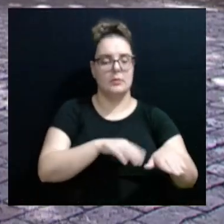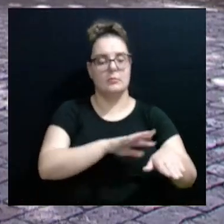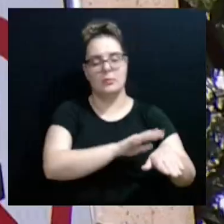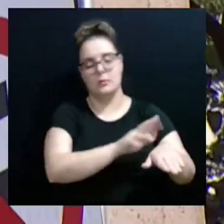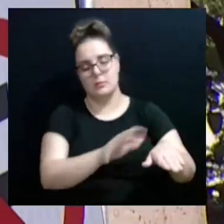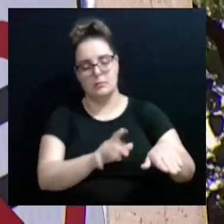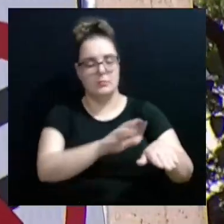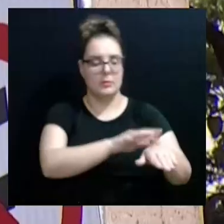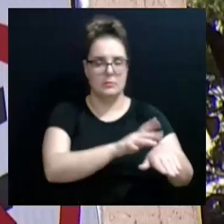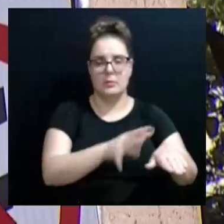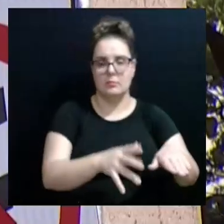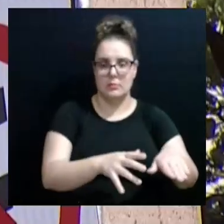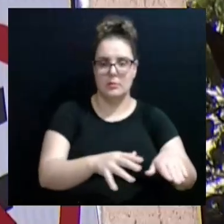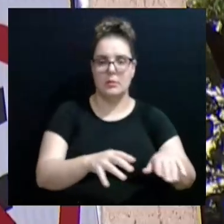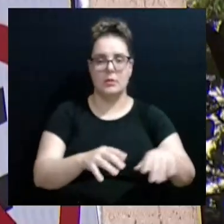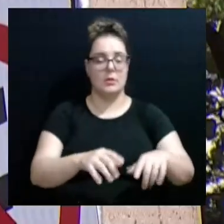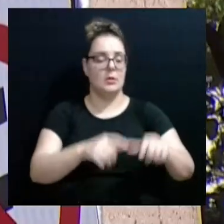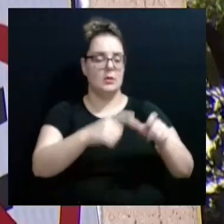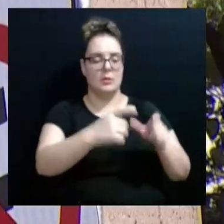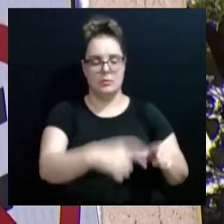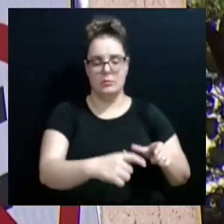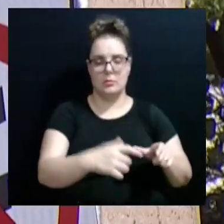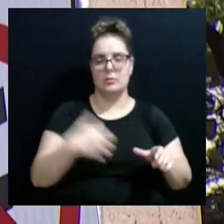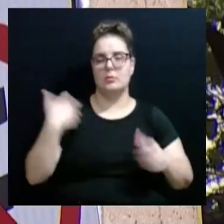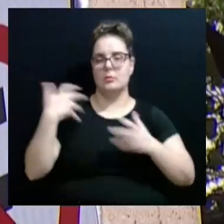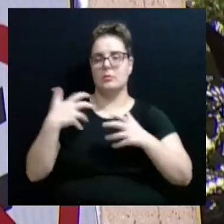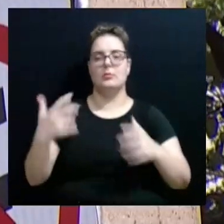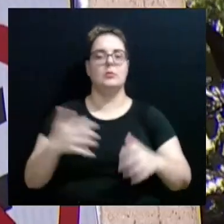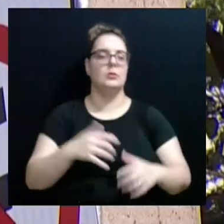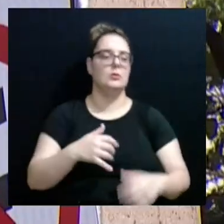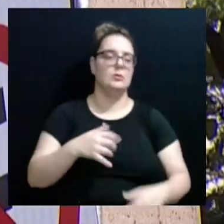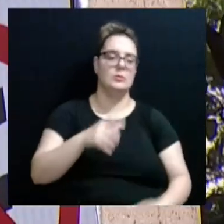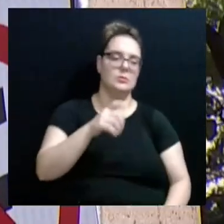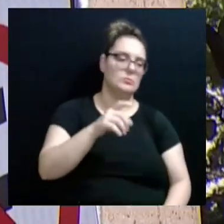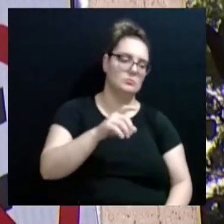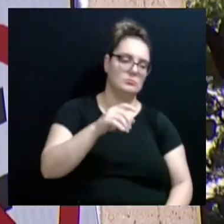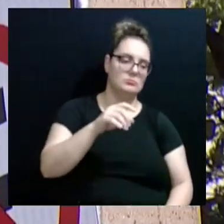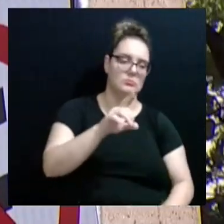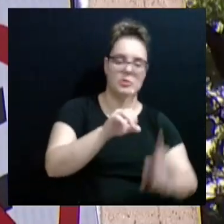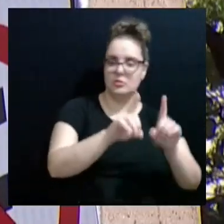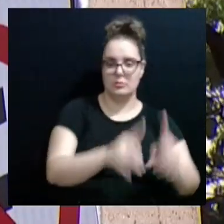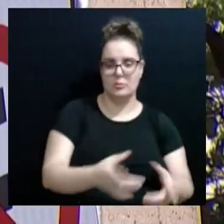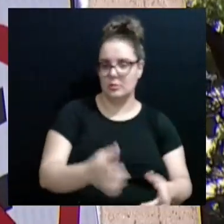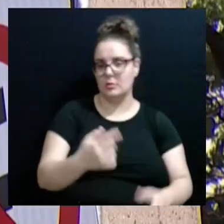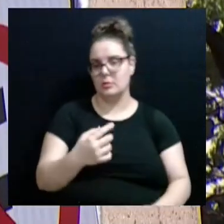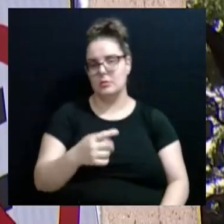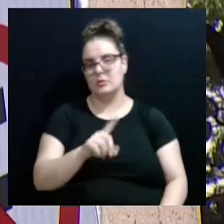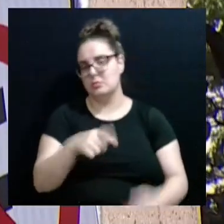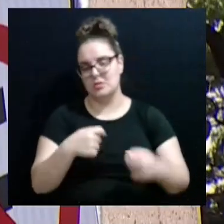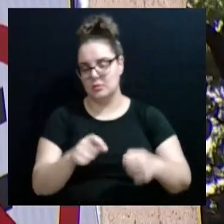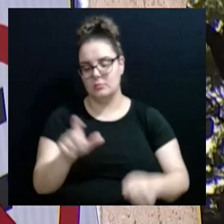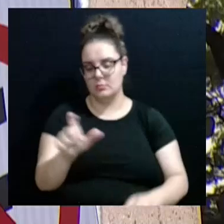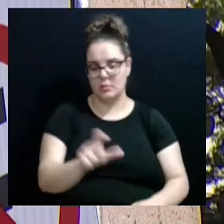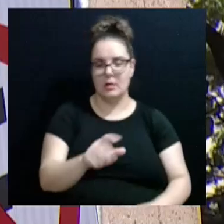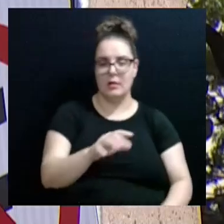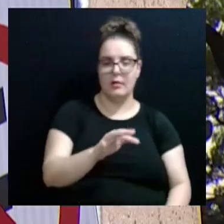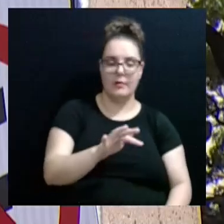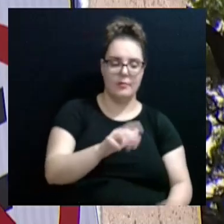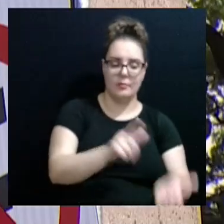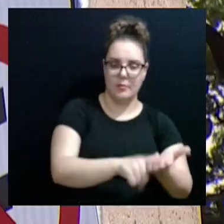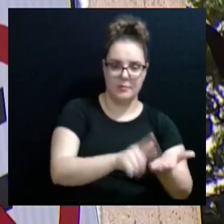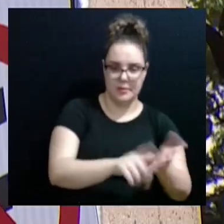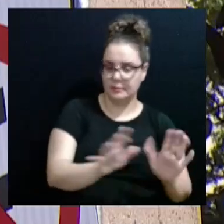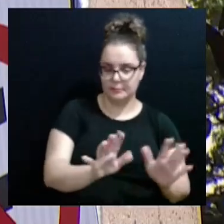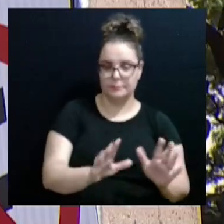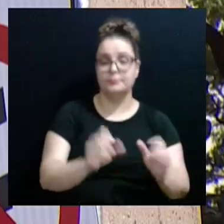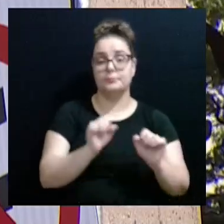deficiente idoso, hoje não precisa mais ter a credencial física, né? Você pode ter essa credencial baixada no sistema da